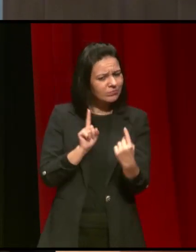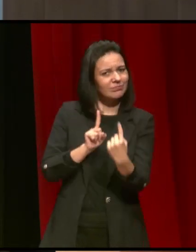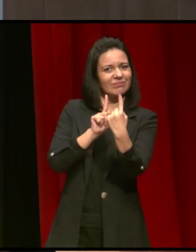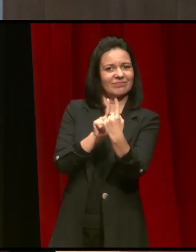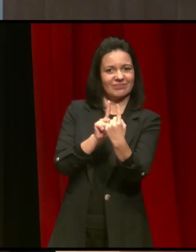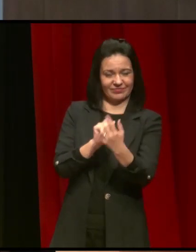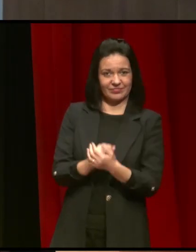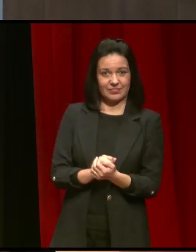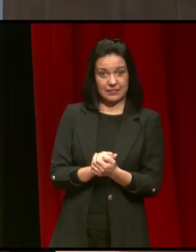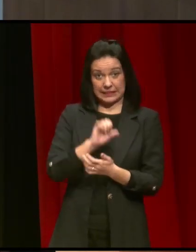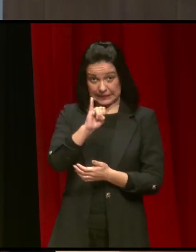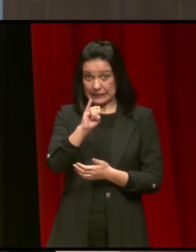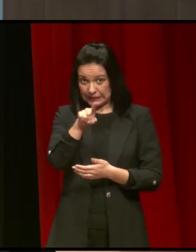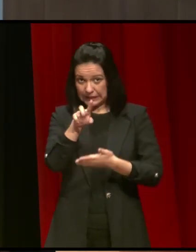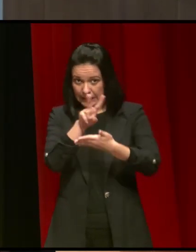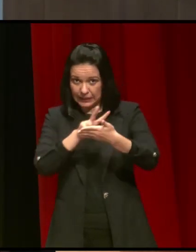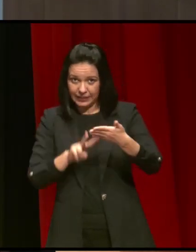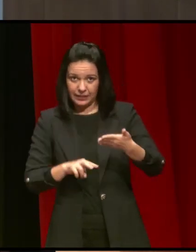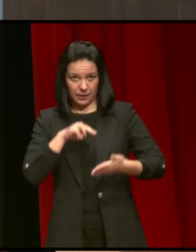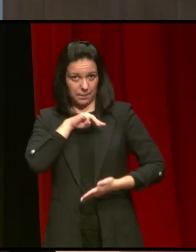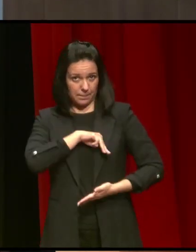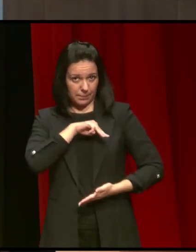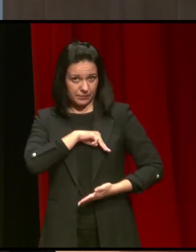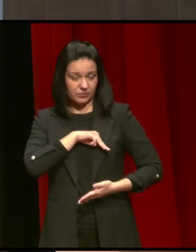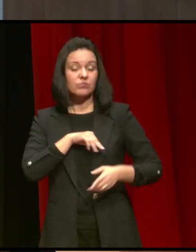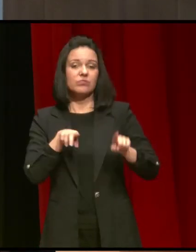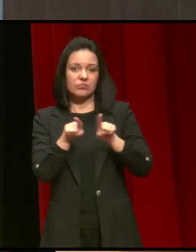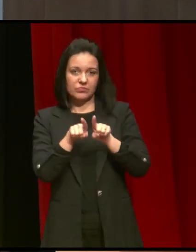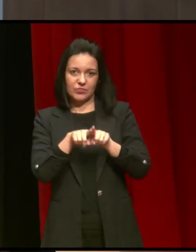você olhar em Mateus e João, tem duas